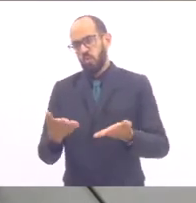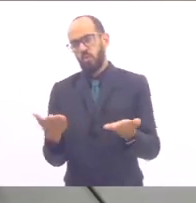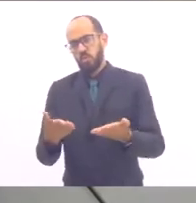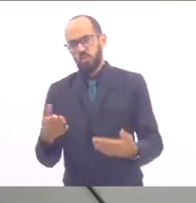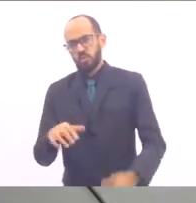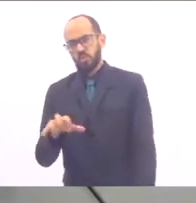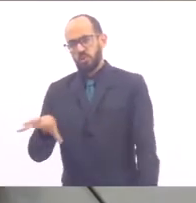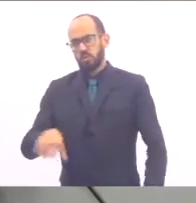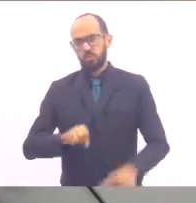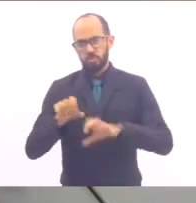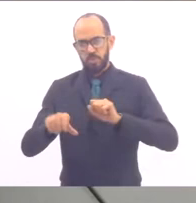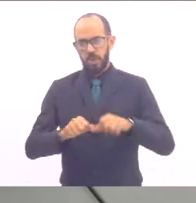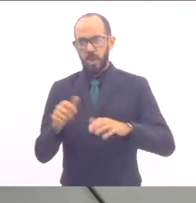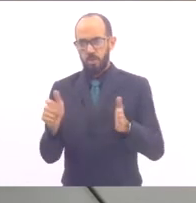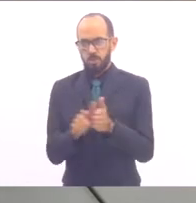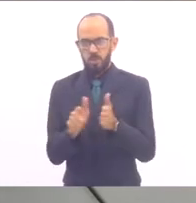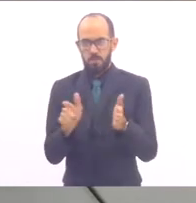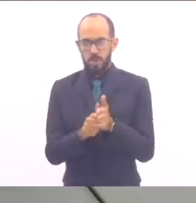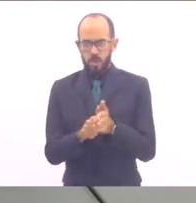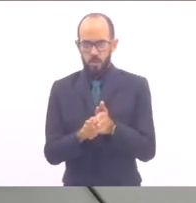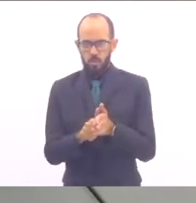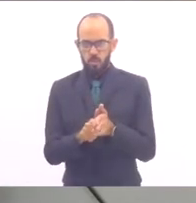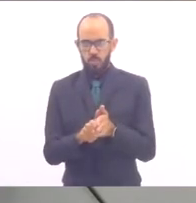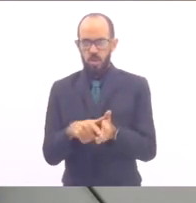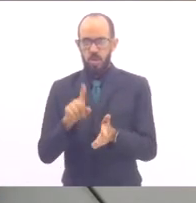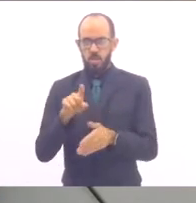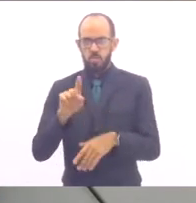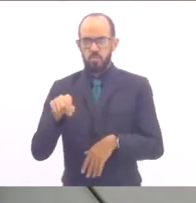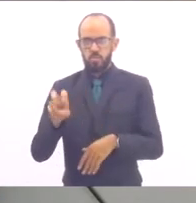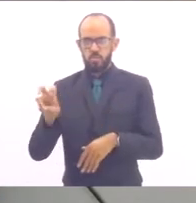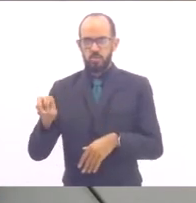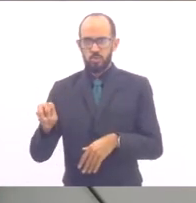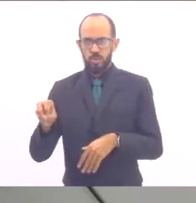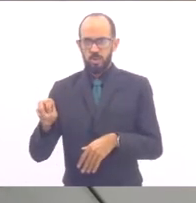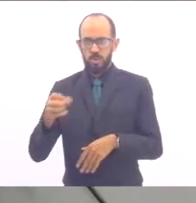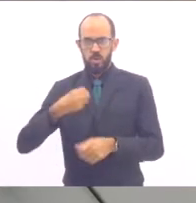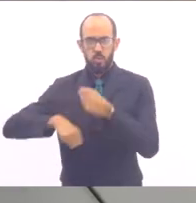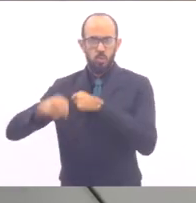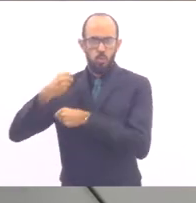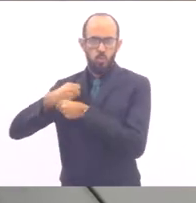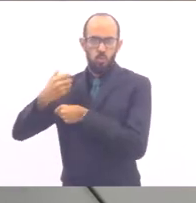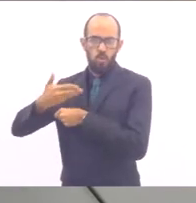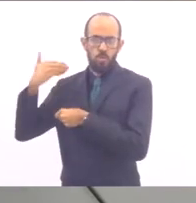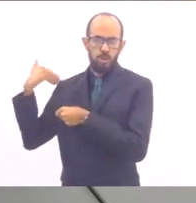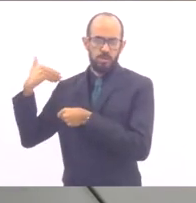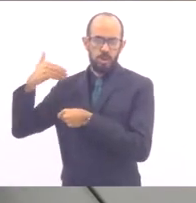pegar o papelão estava R$1,50 há um ano atrás. Então, tinha um